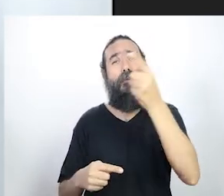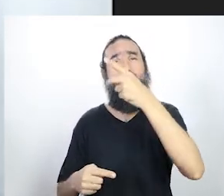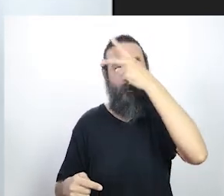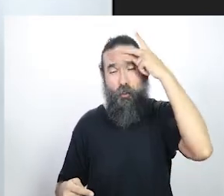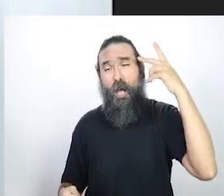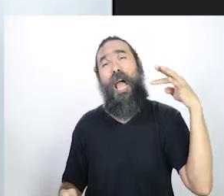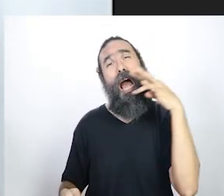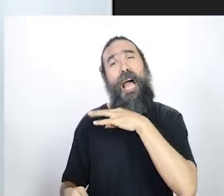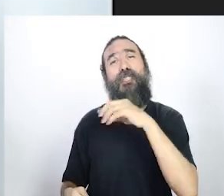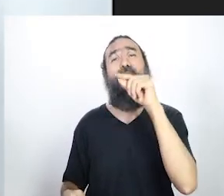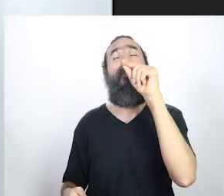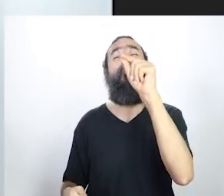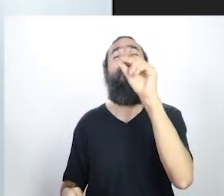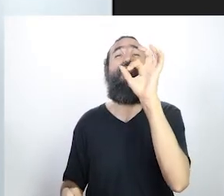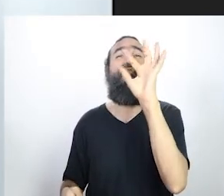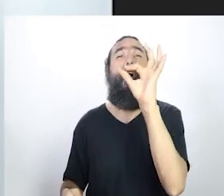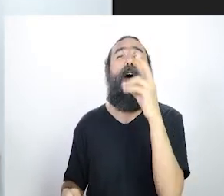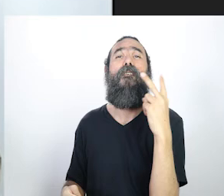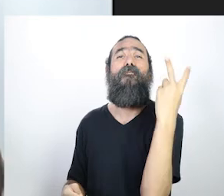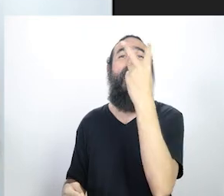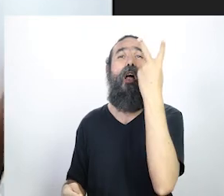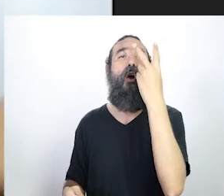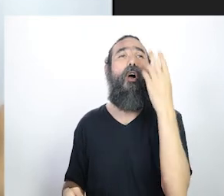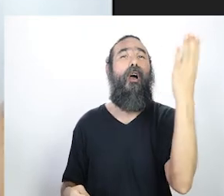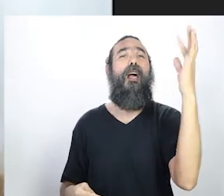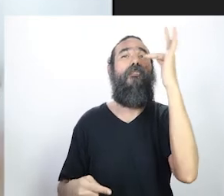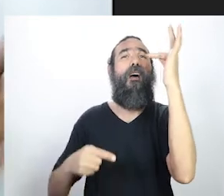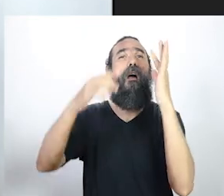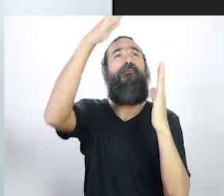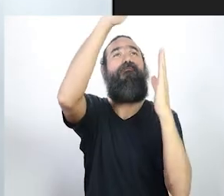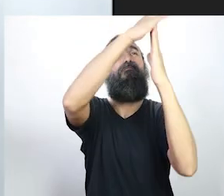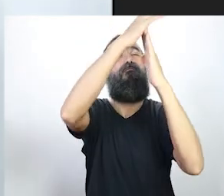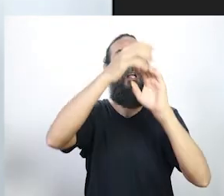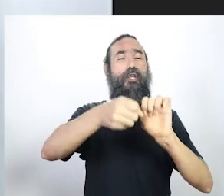diploma, né? Desse reconhecimento, só vale quem tem um